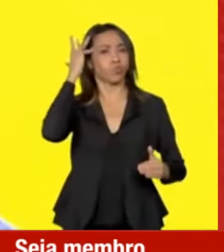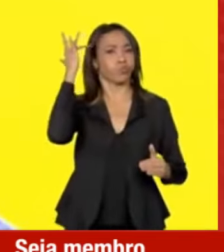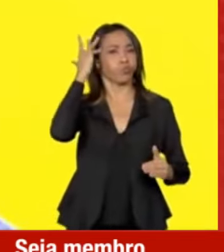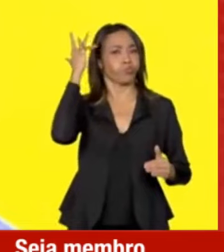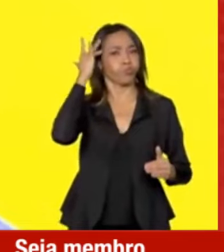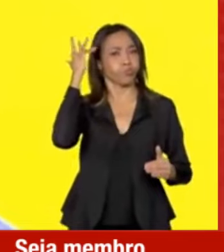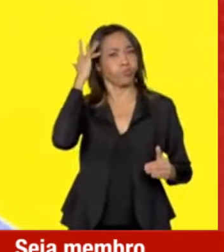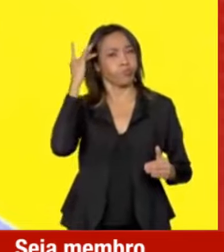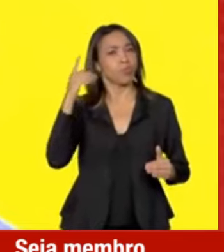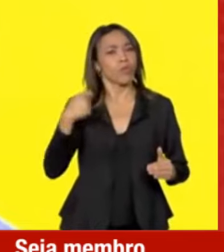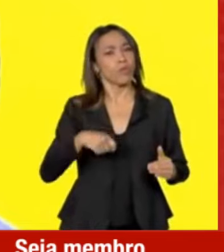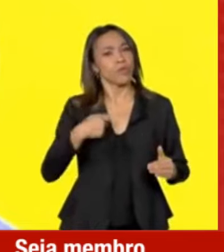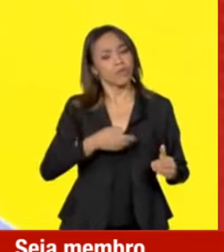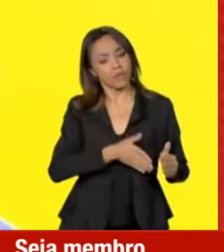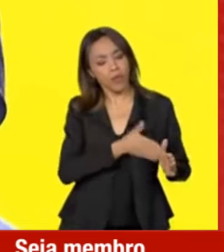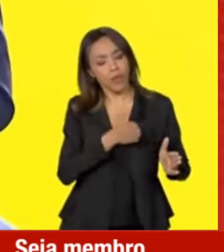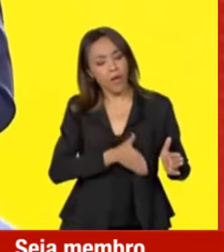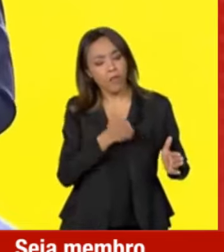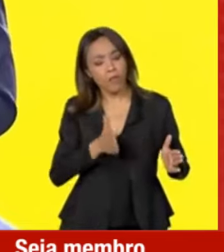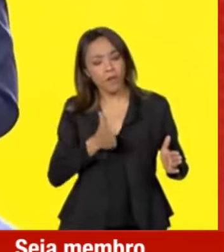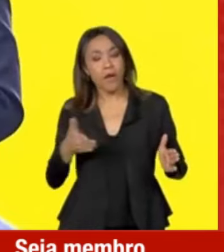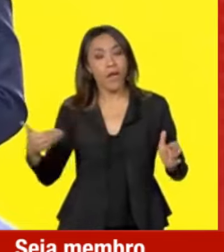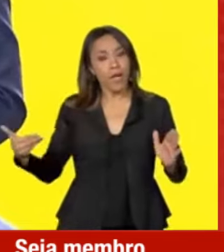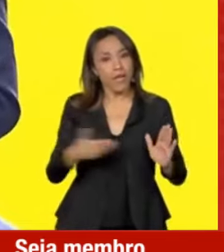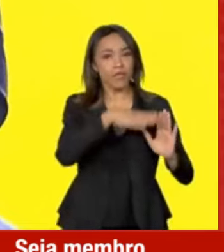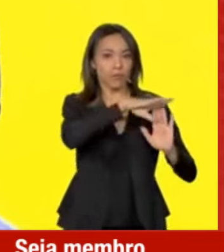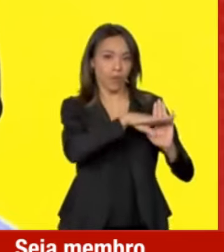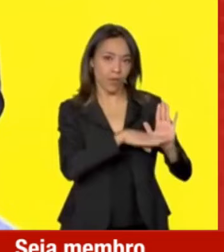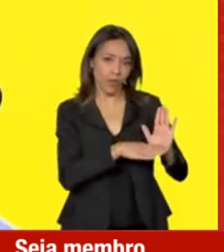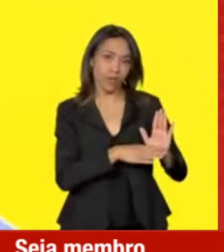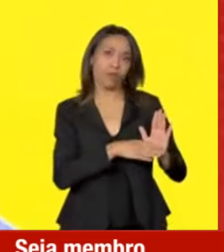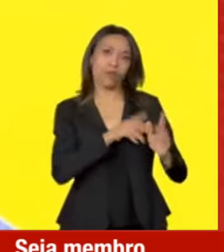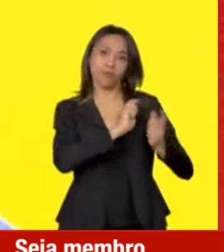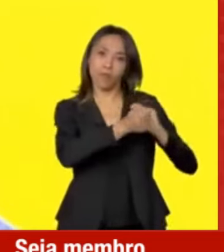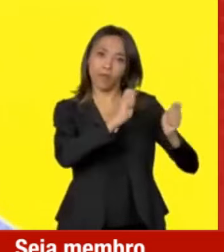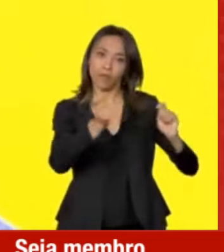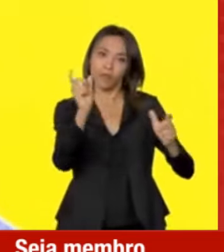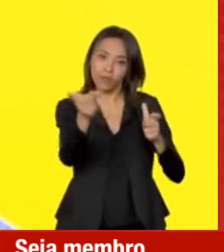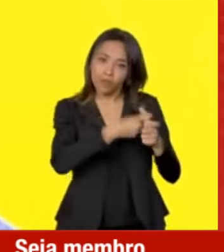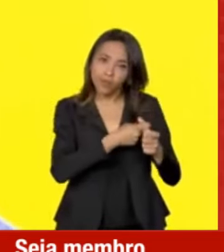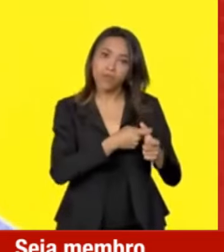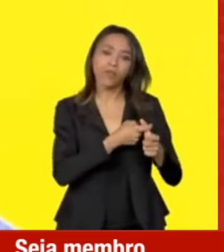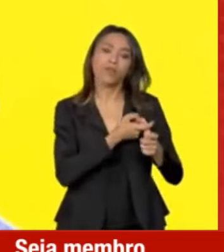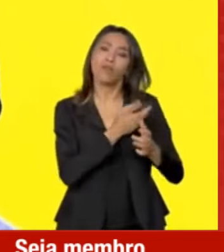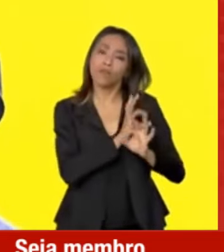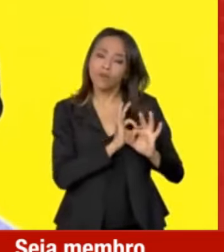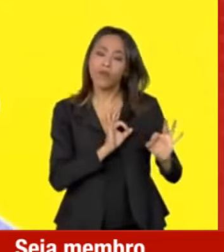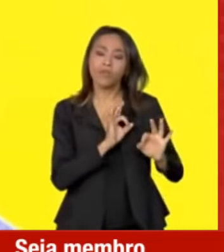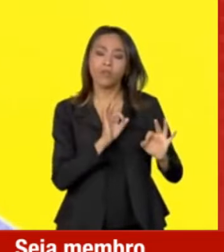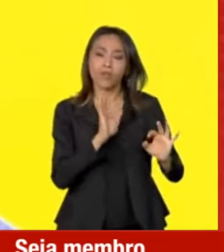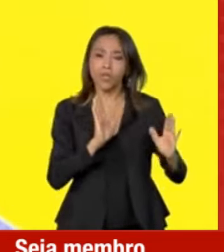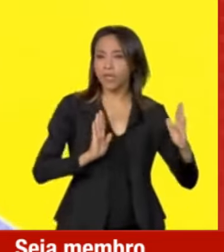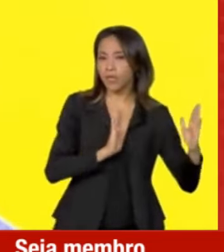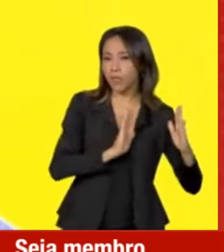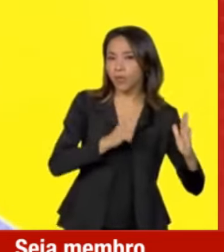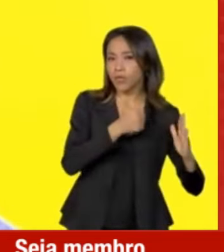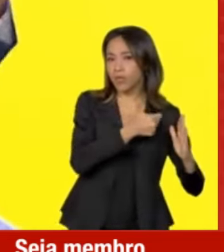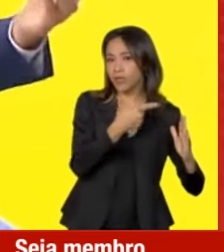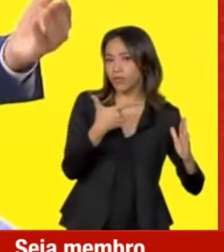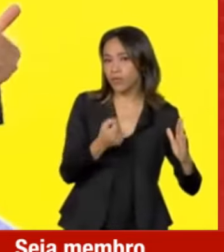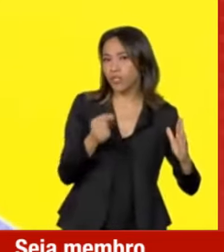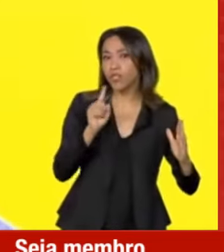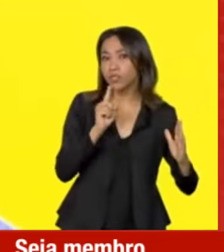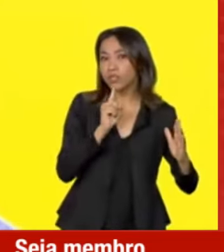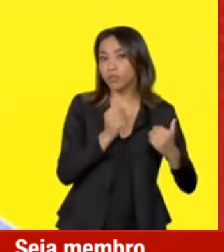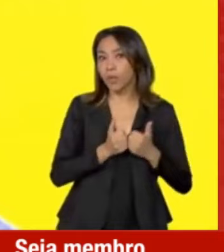tempo de maturação, como foi o Desenrola, um programa inédito que levou 120 dias para a gente começar a operacionalizar,